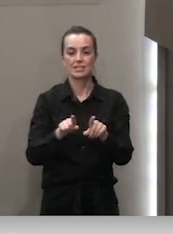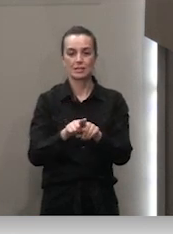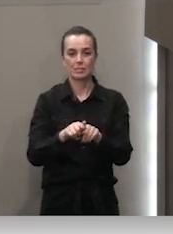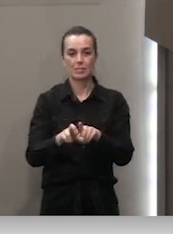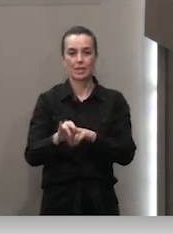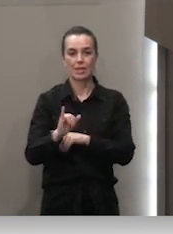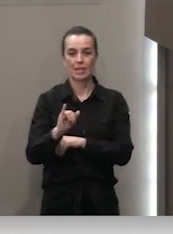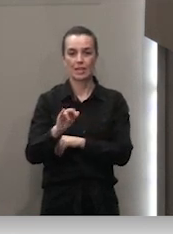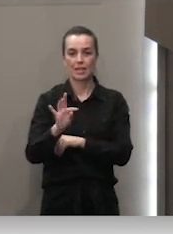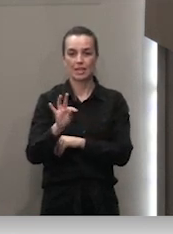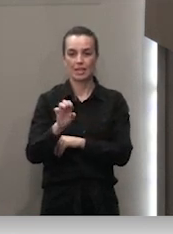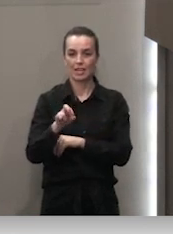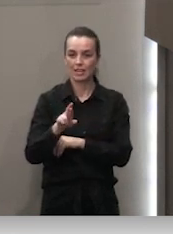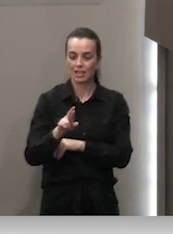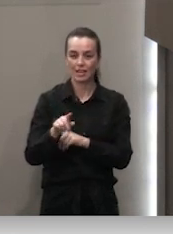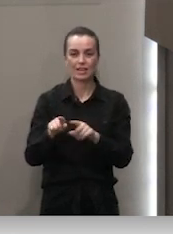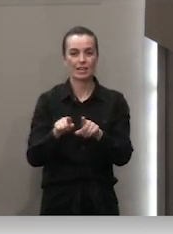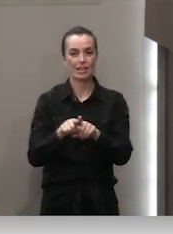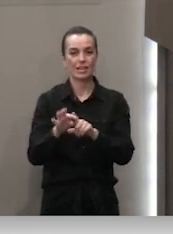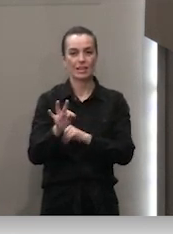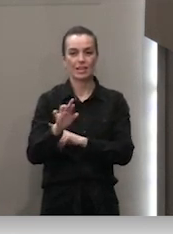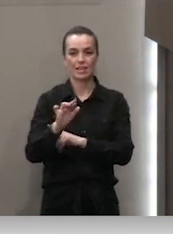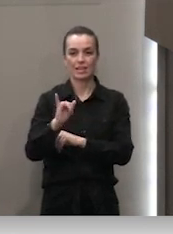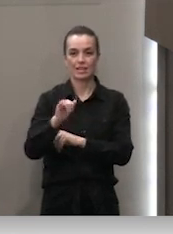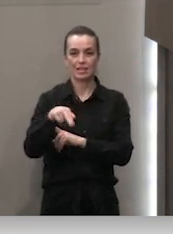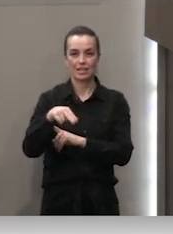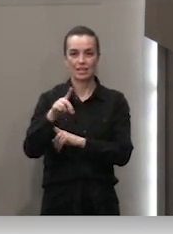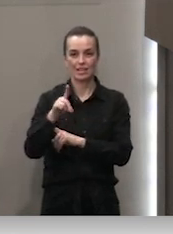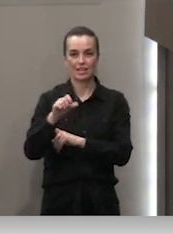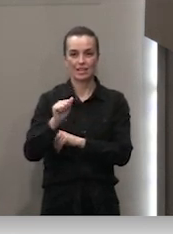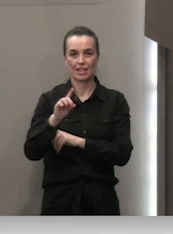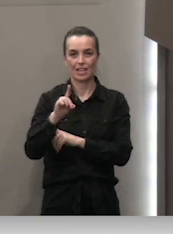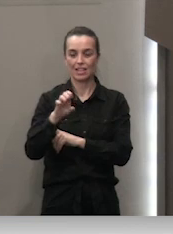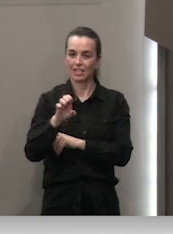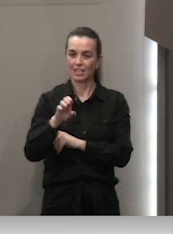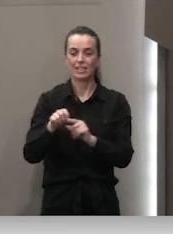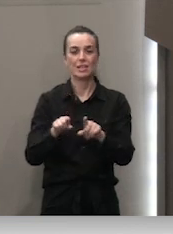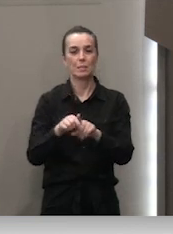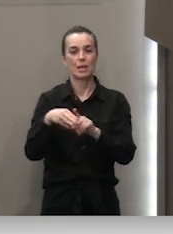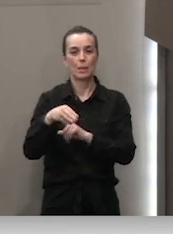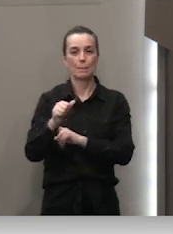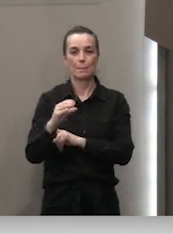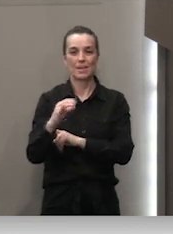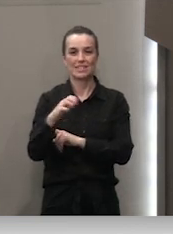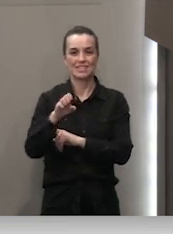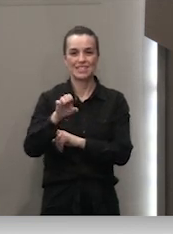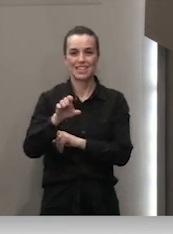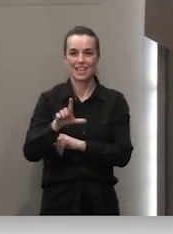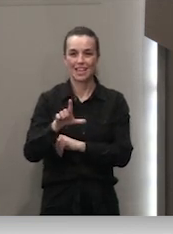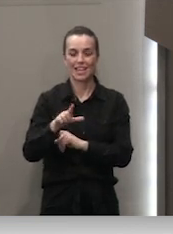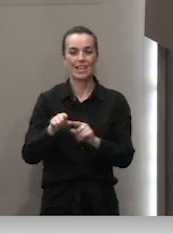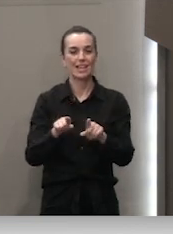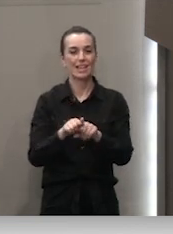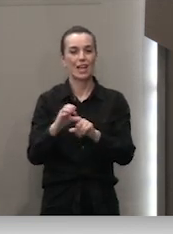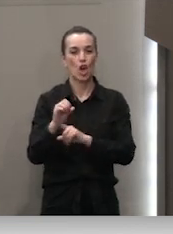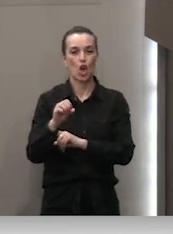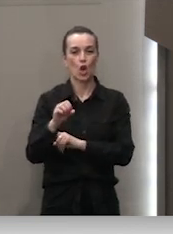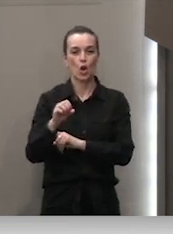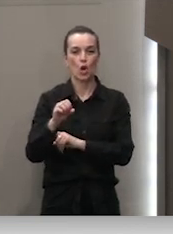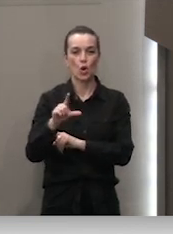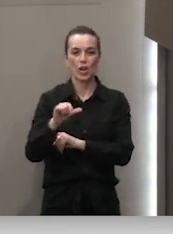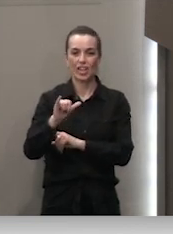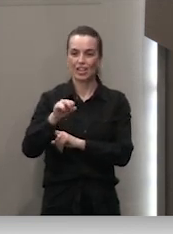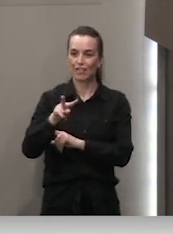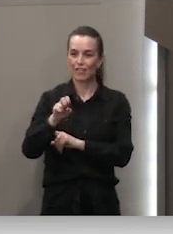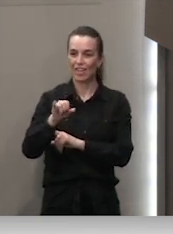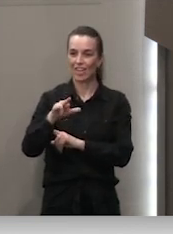Trindade, Maciel, Correia, Oliveira, Catânio e depois agregando